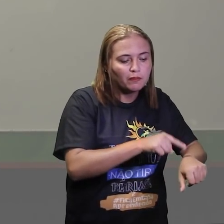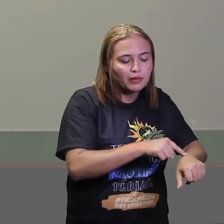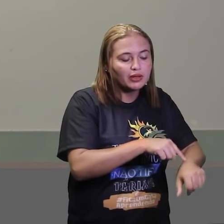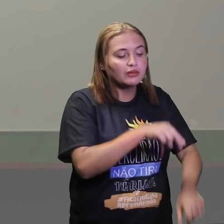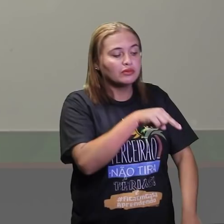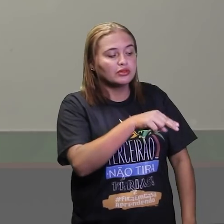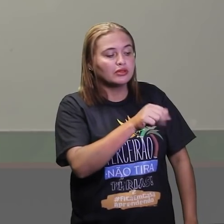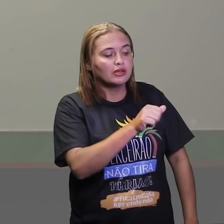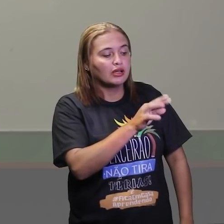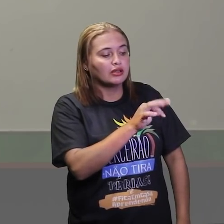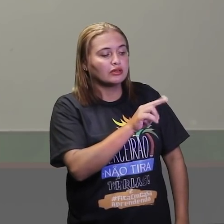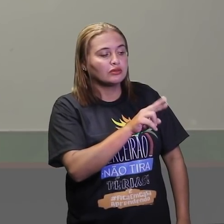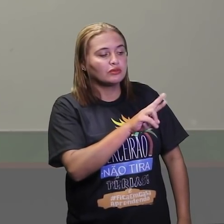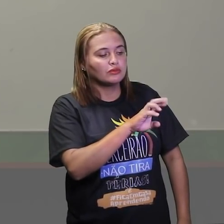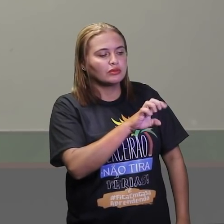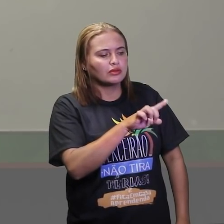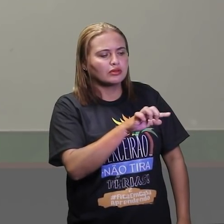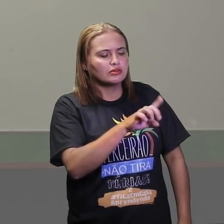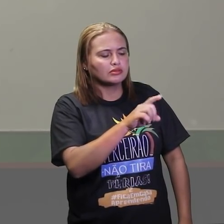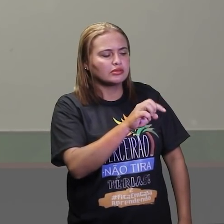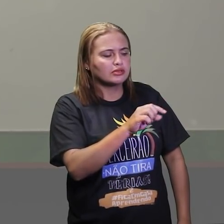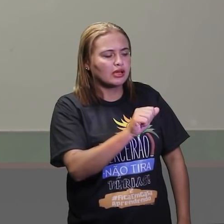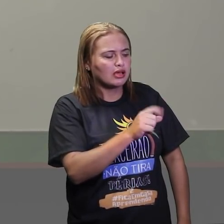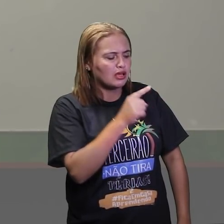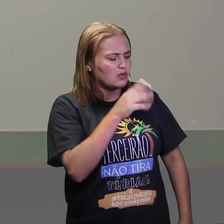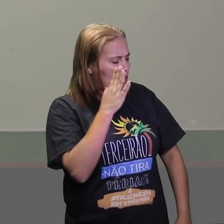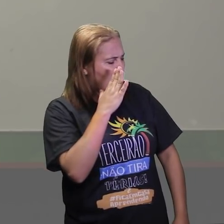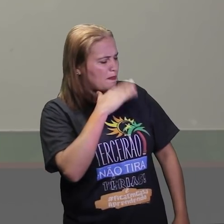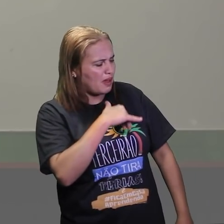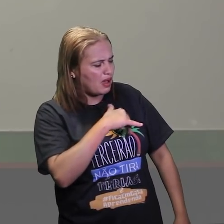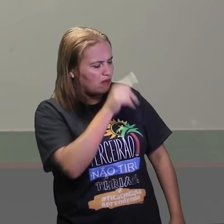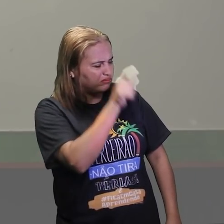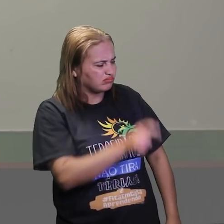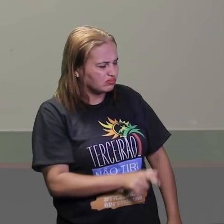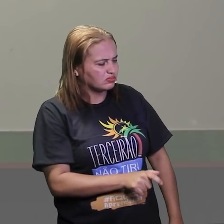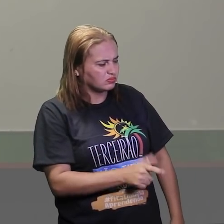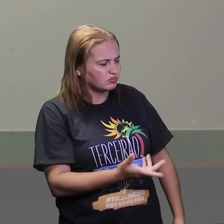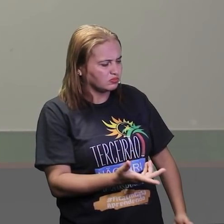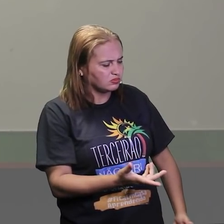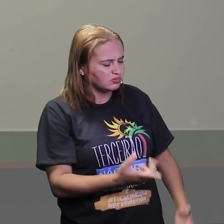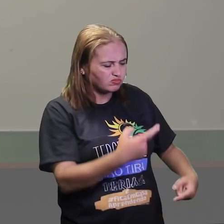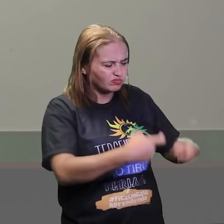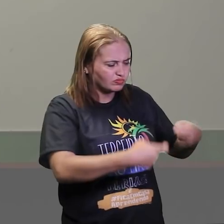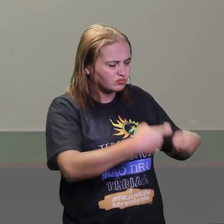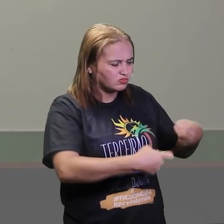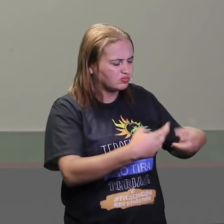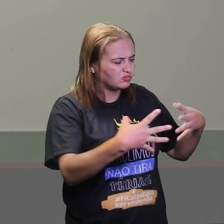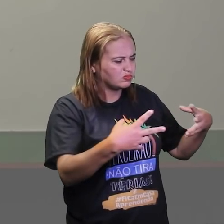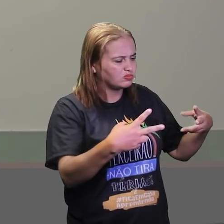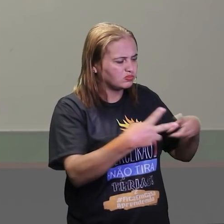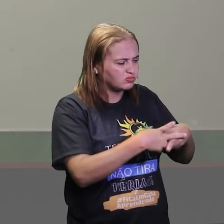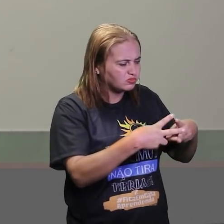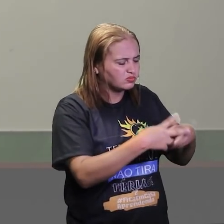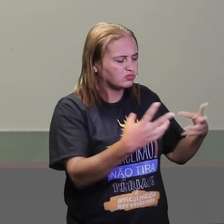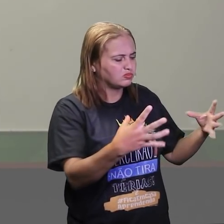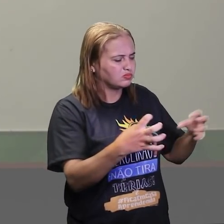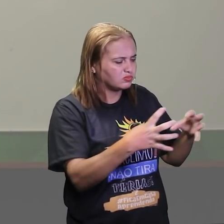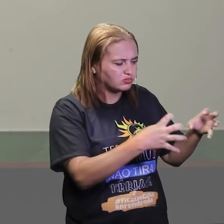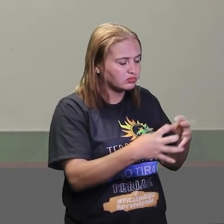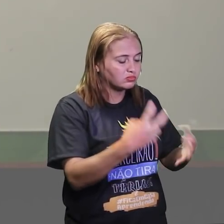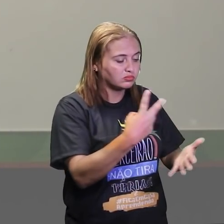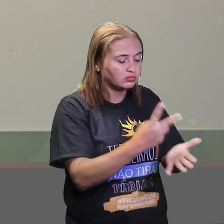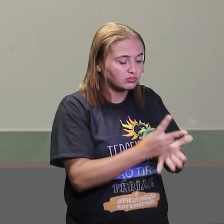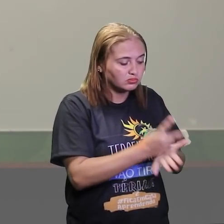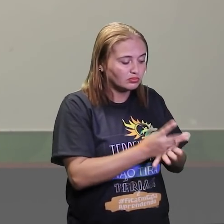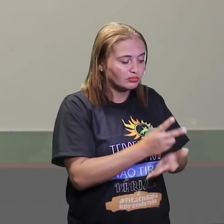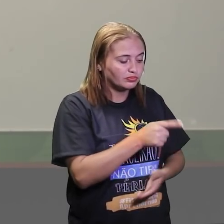sobrevive da maldade, se você é uma ameaça, você vive em contenda, em guerra, em conflito constante. Presta atenção que